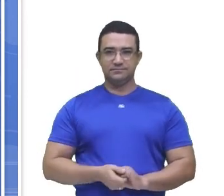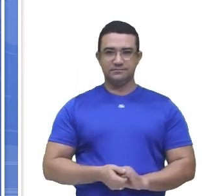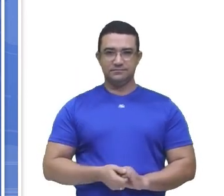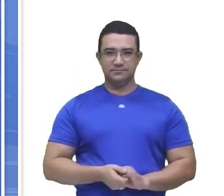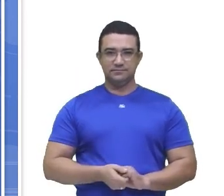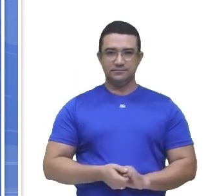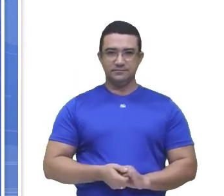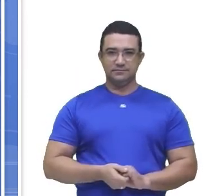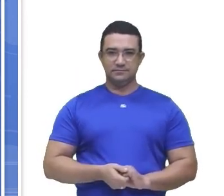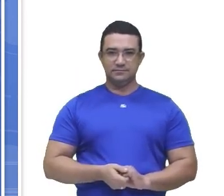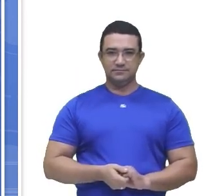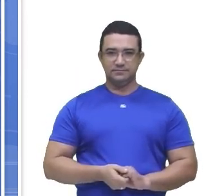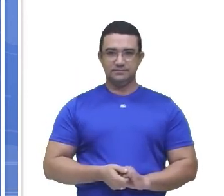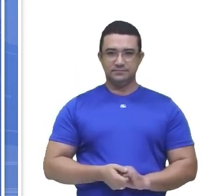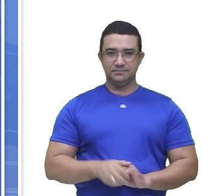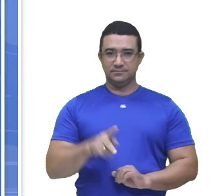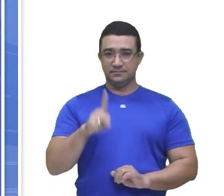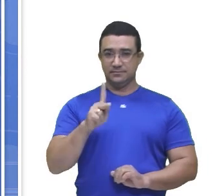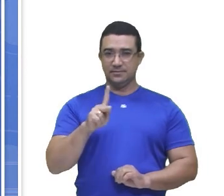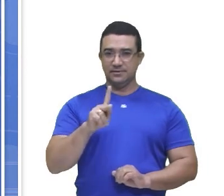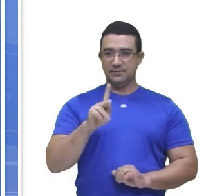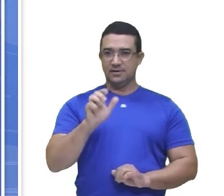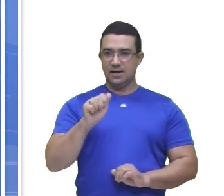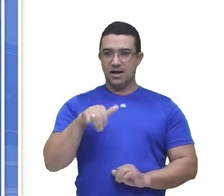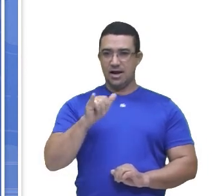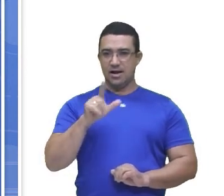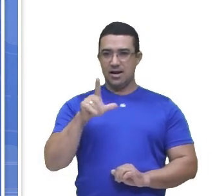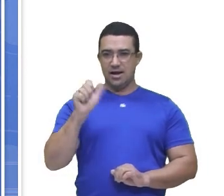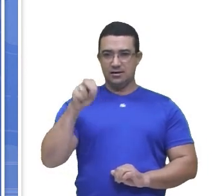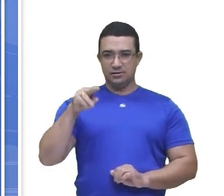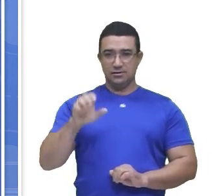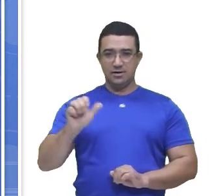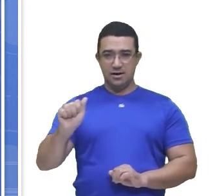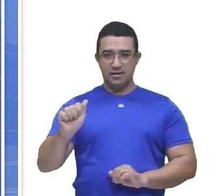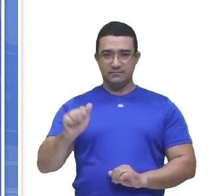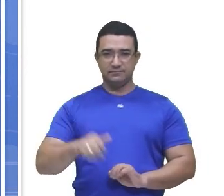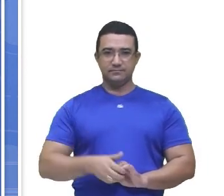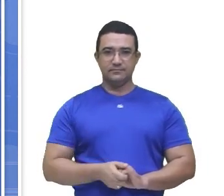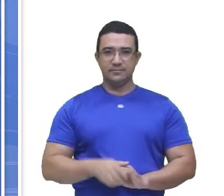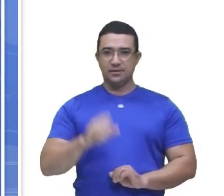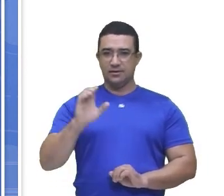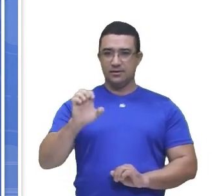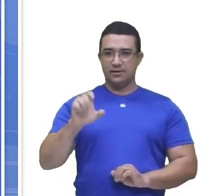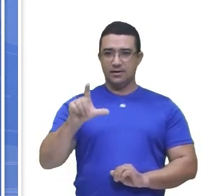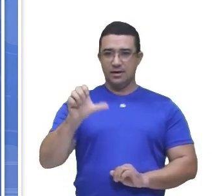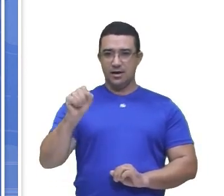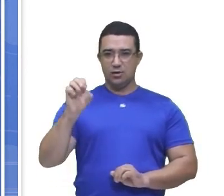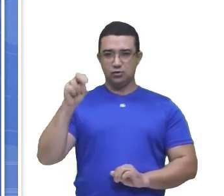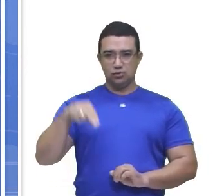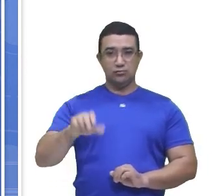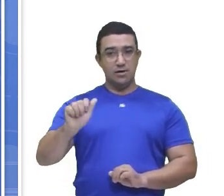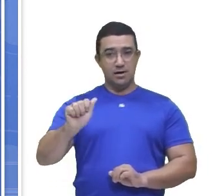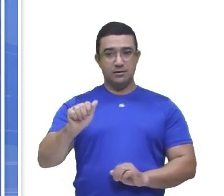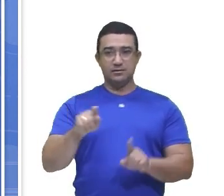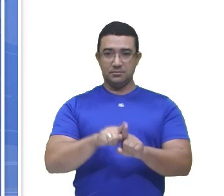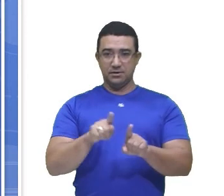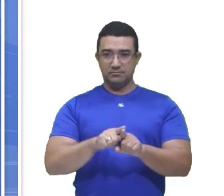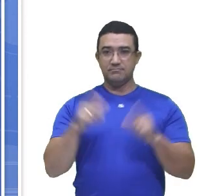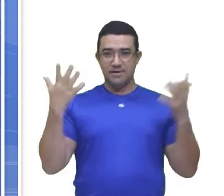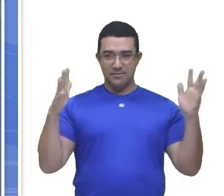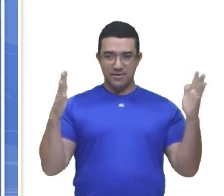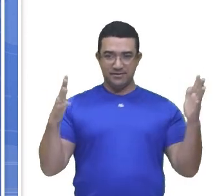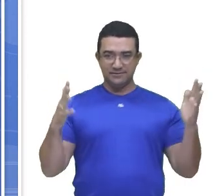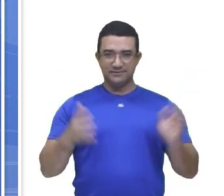Kaila ficou com a alternativa A. Ok, parabéns, Kailane. O Elson também alternativa A. Parabéns,